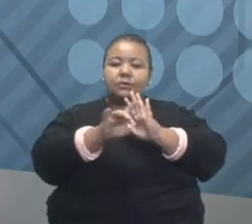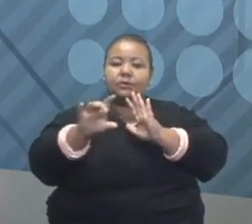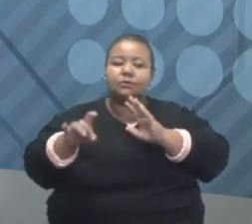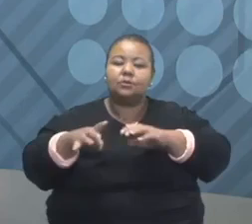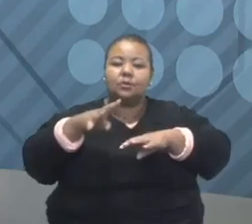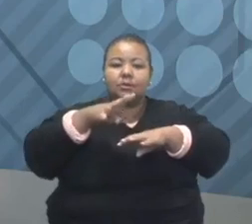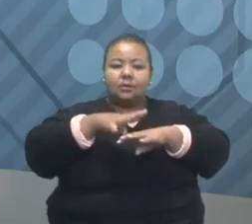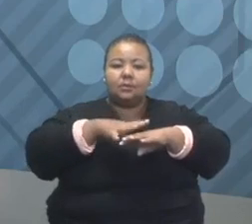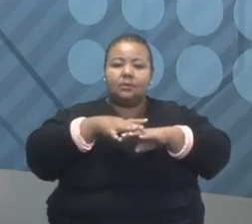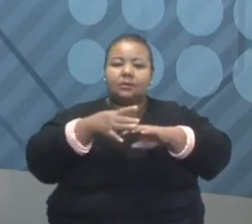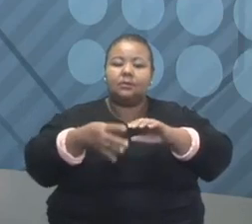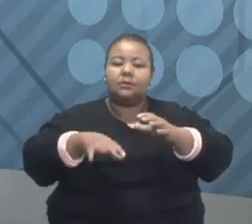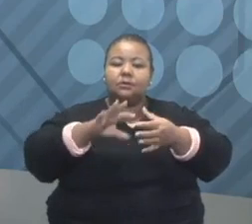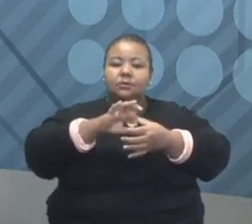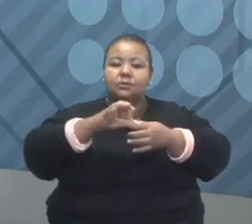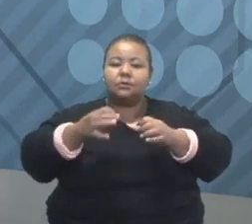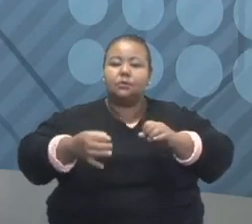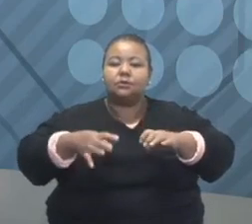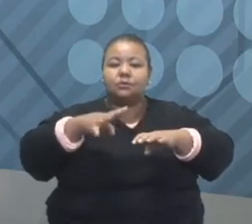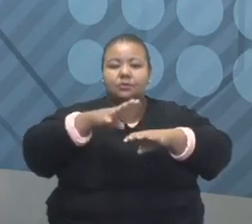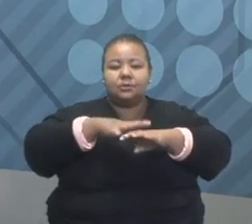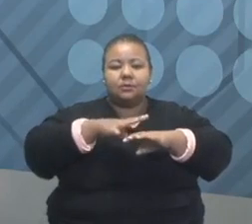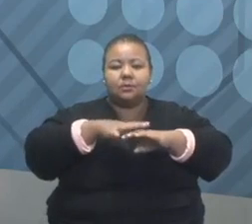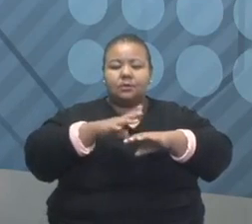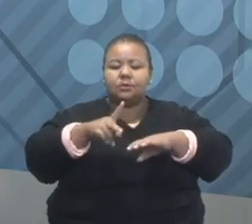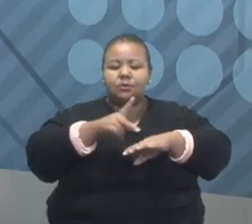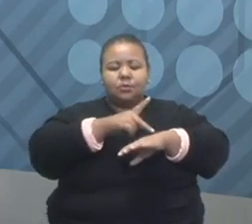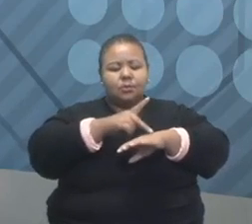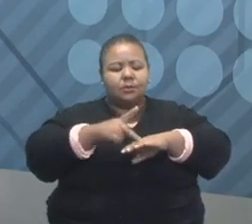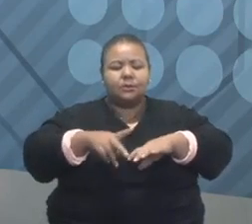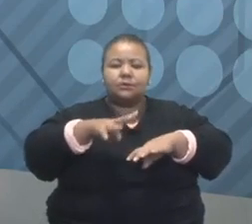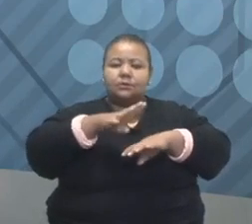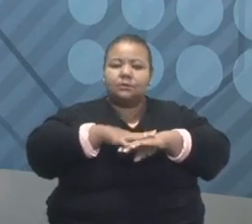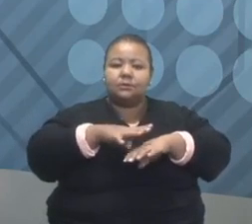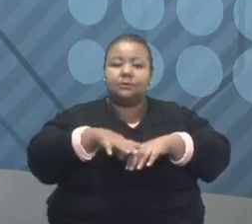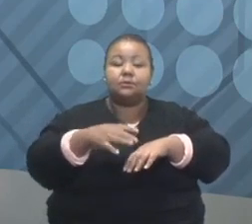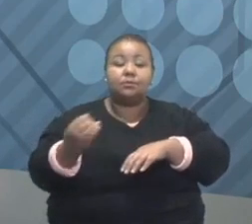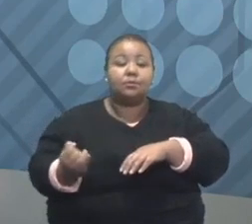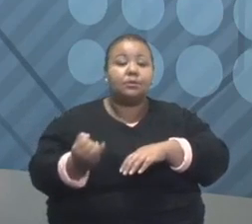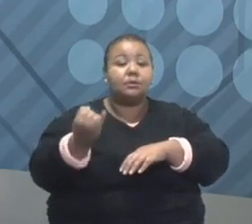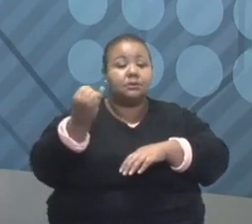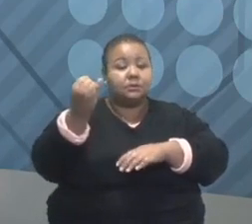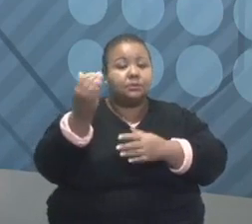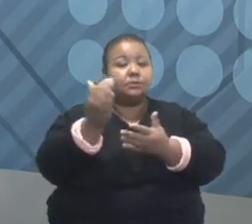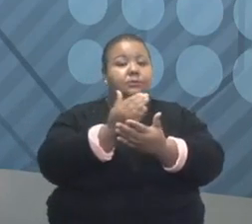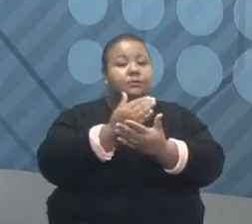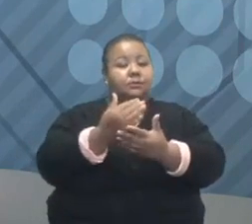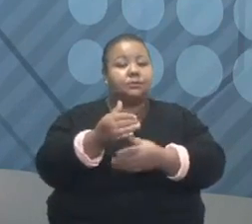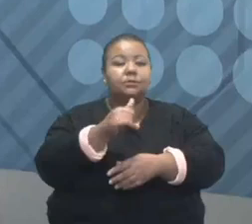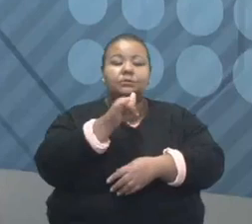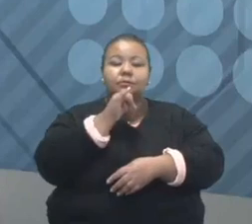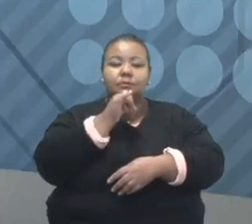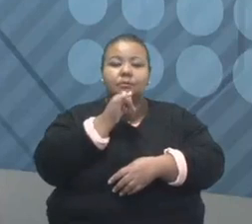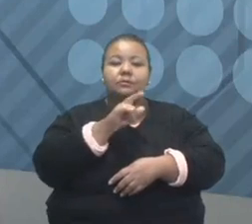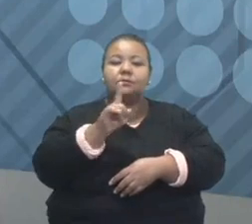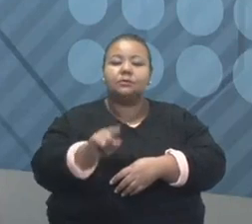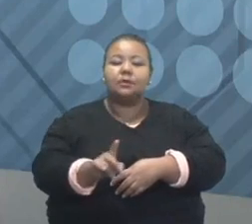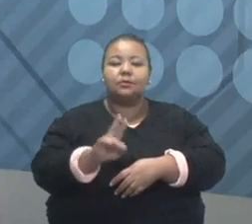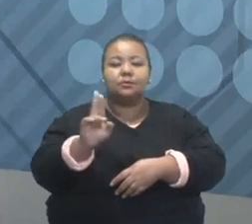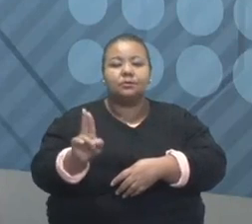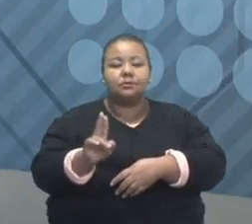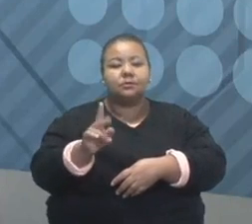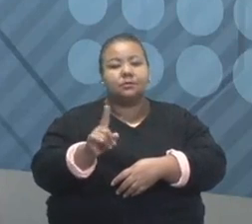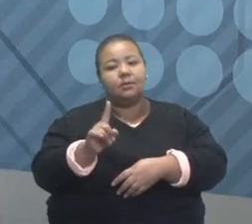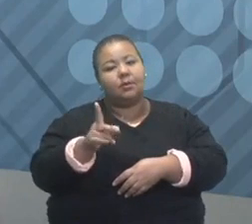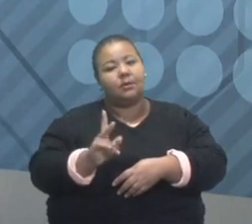O contexto matemático, puramente matemático, é extremamente importante. Em algumas situações, eles são aplicados, mas